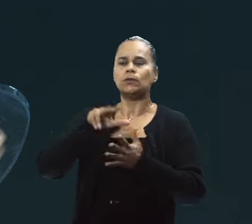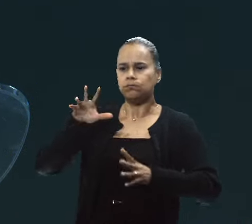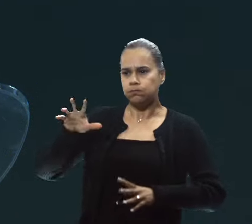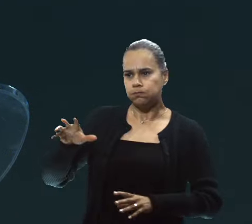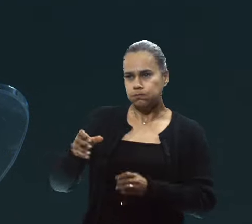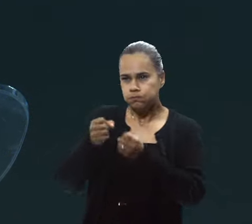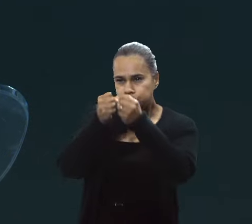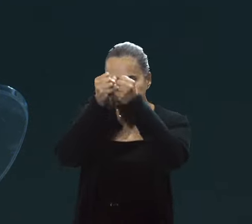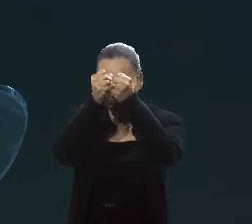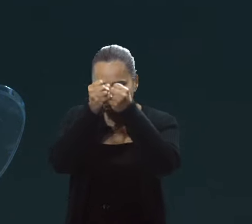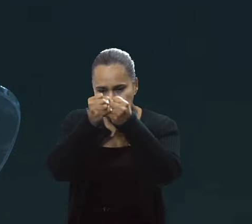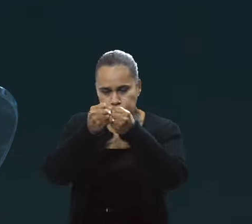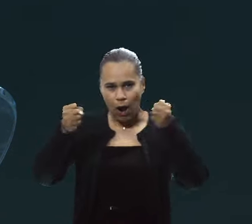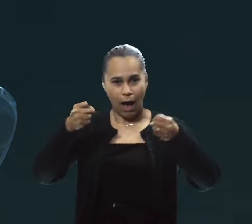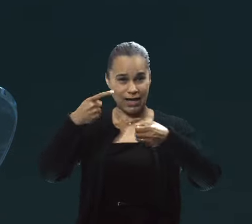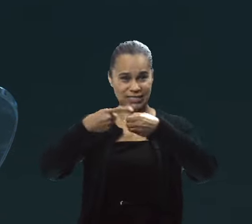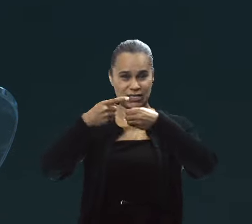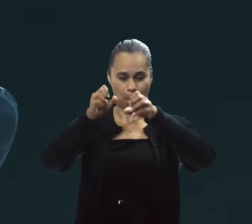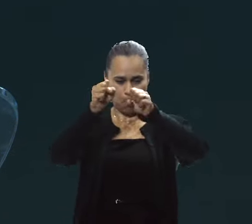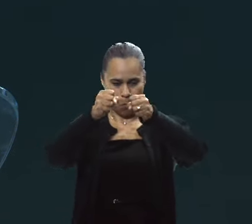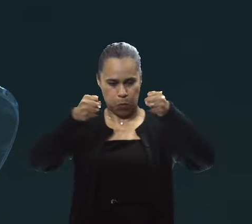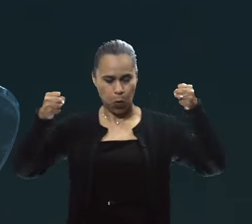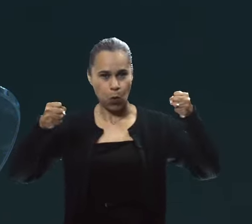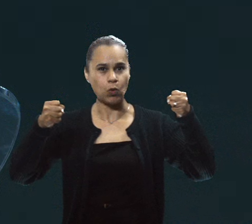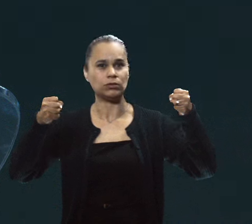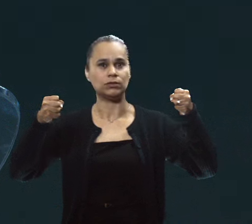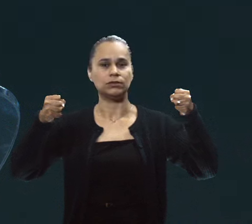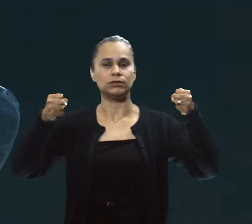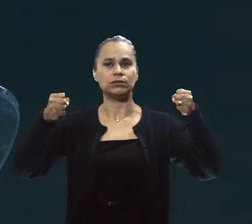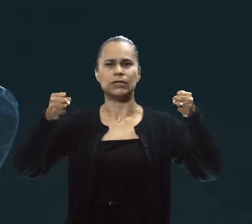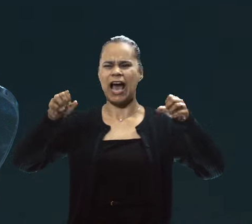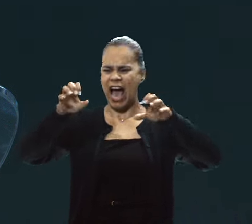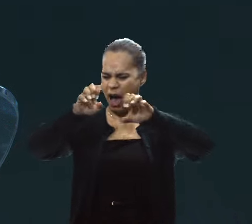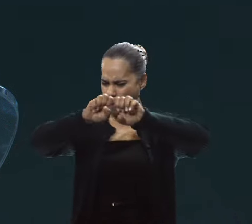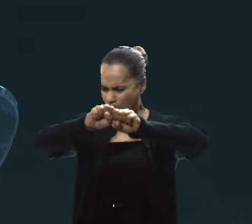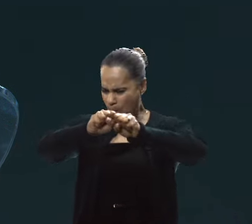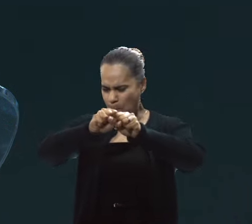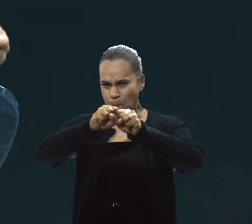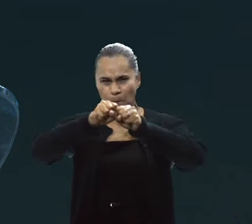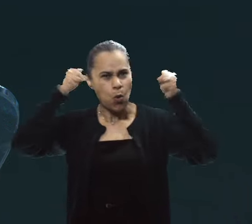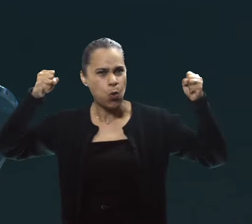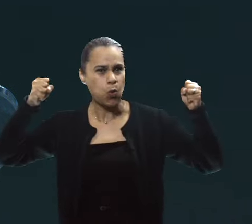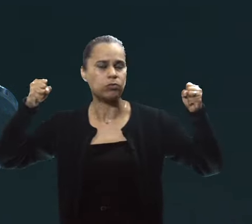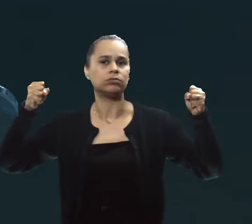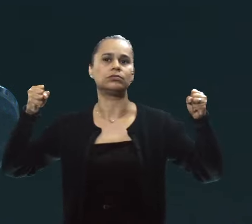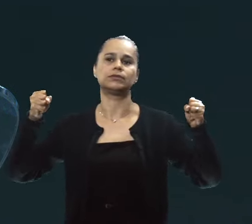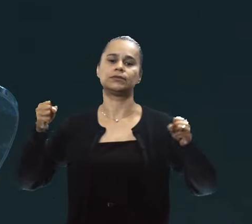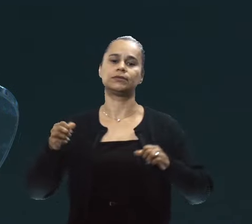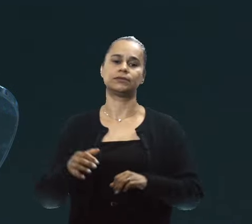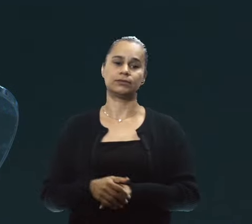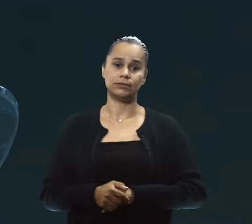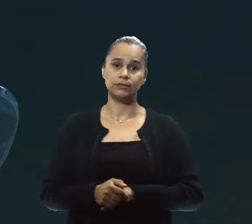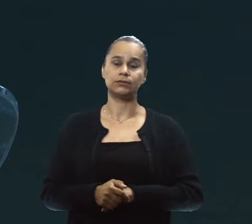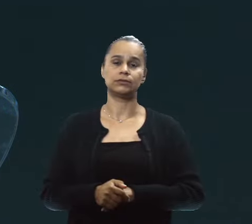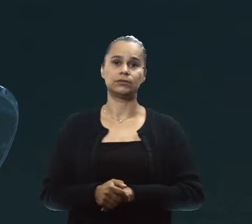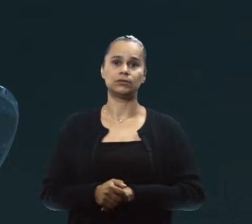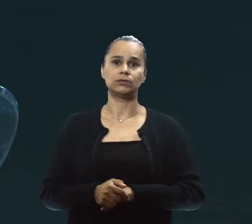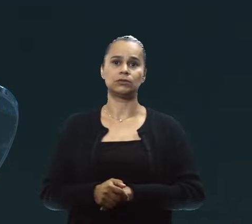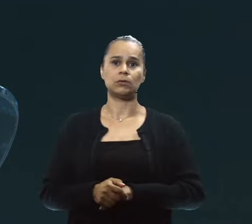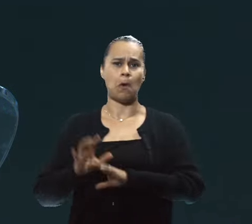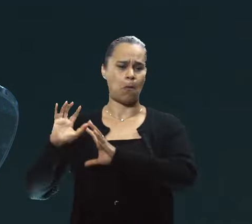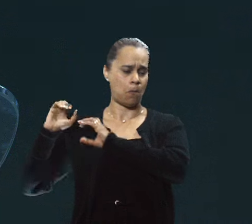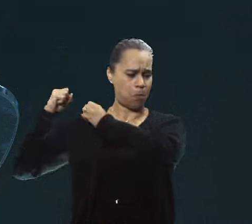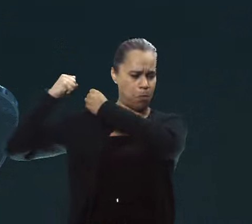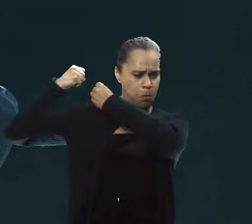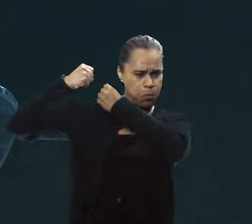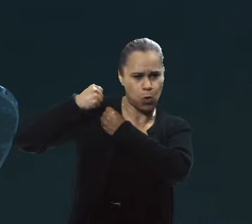as portas da cidade com os seus bois batentes e os arrancou com tranca e tudo. Pôs tudo nos ombros